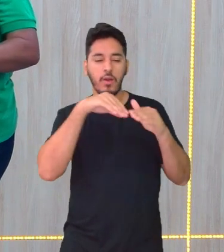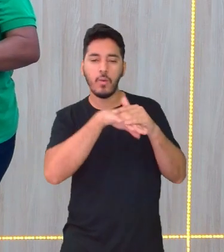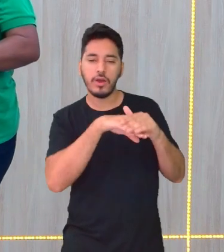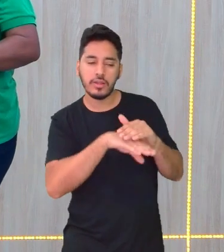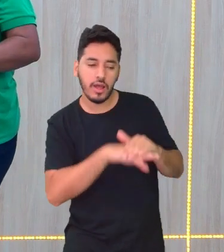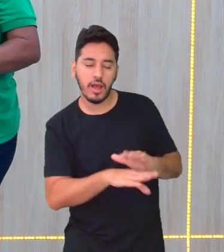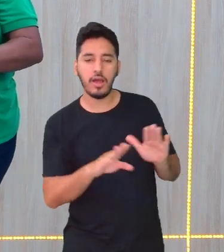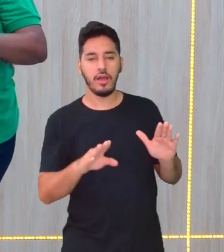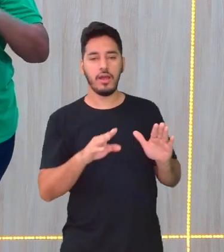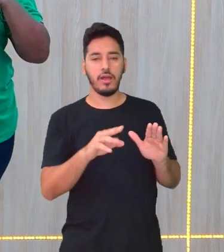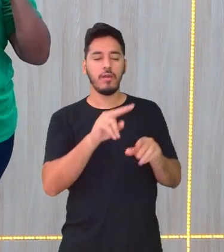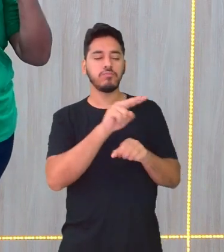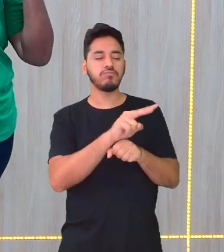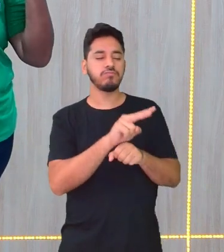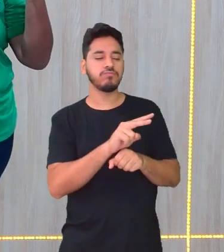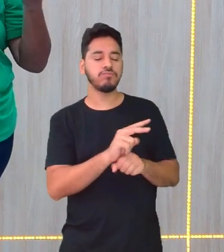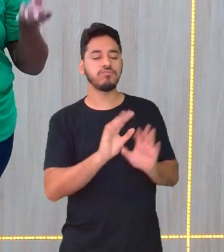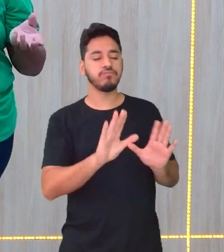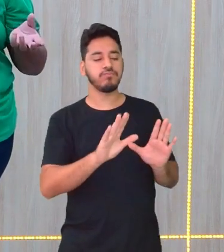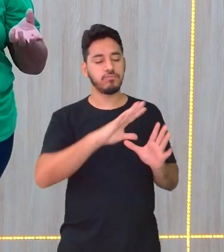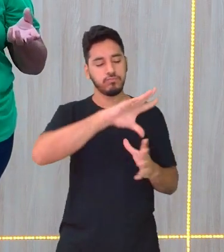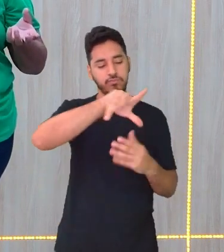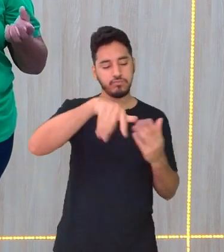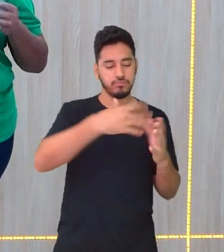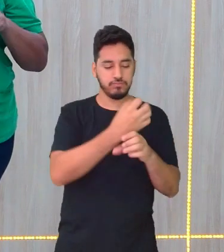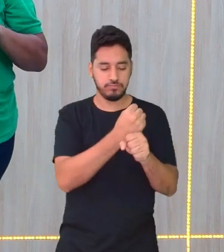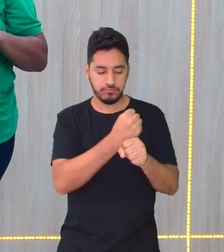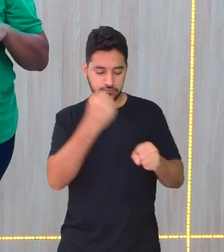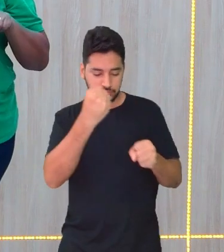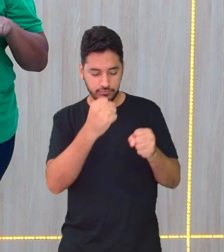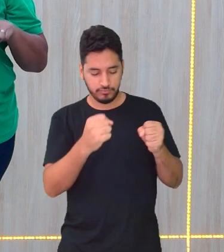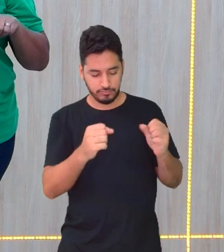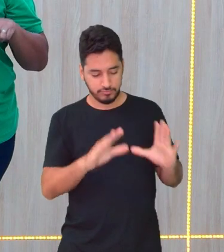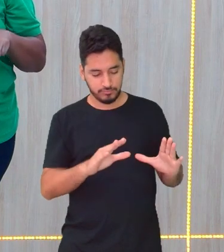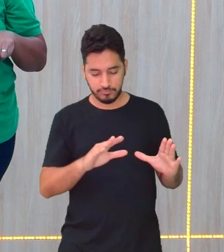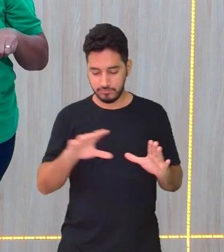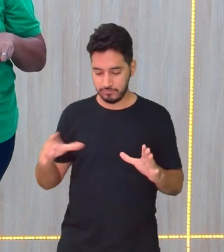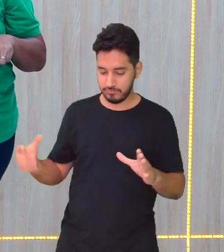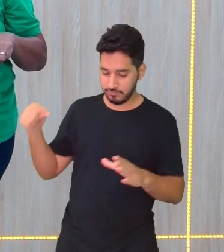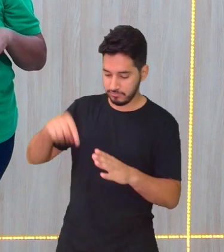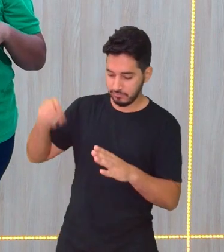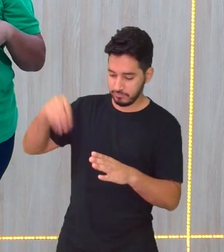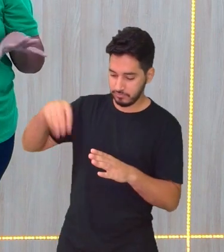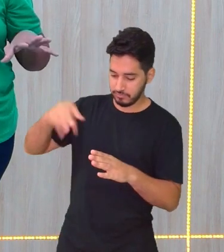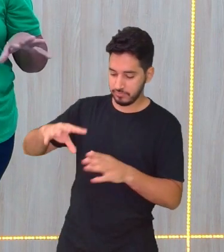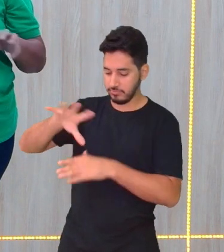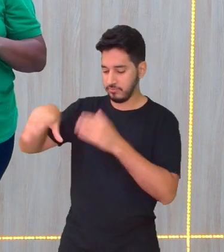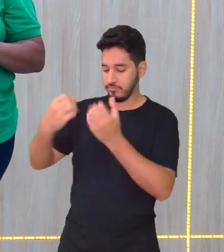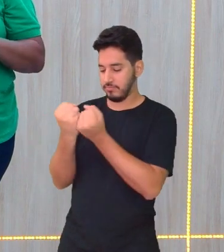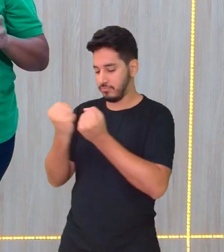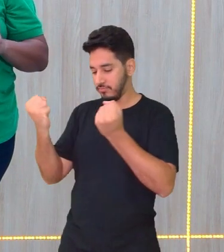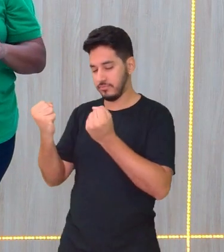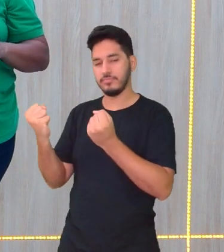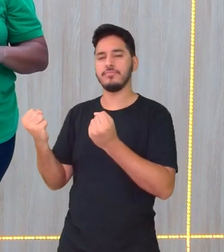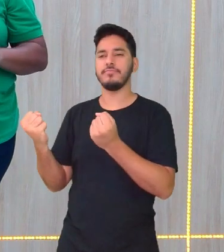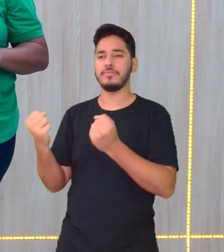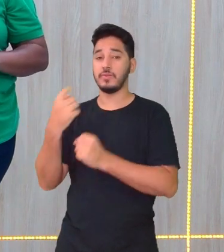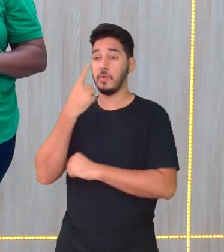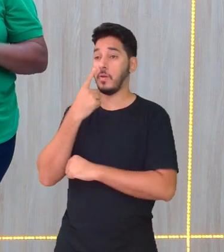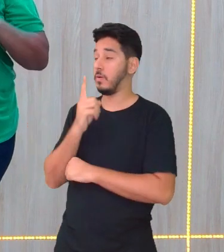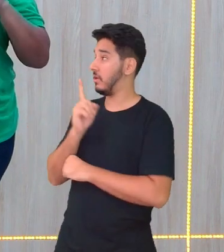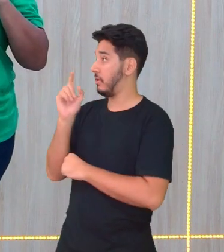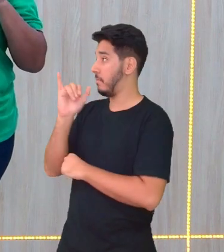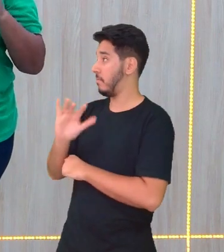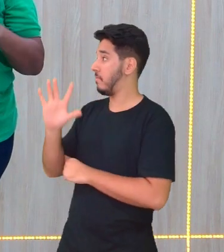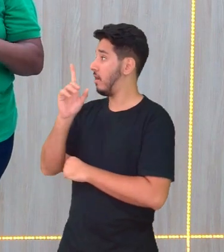para conservar, para embalar? Os mesmos recursos que nós temos hoje? Olha aí, essa figurinha está mostrando aí,